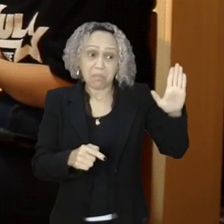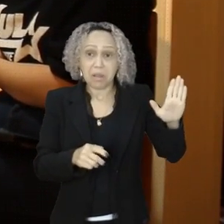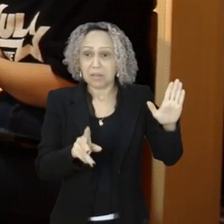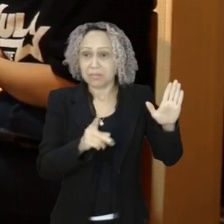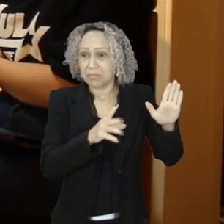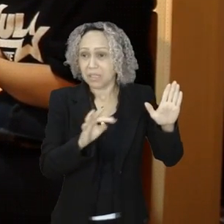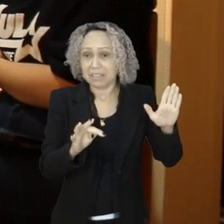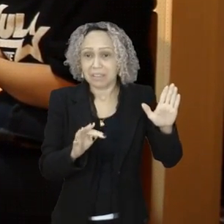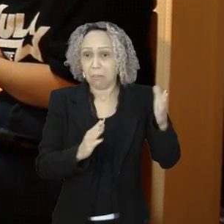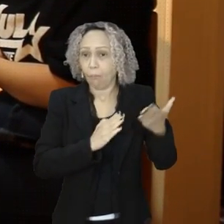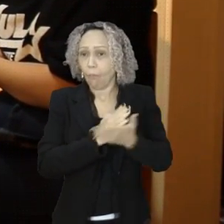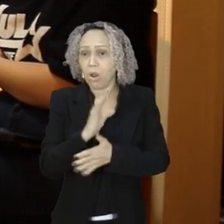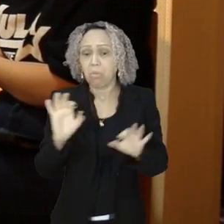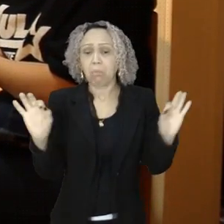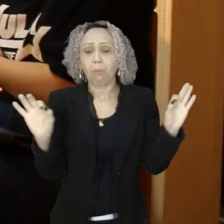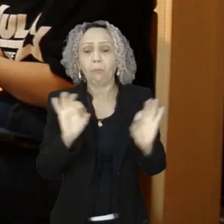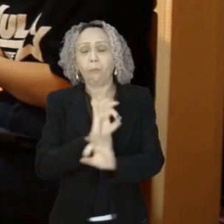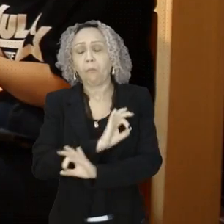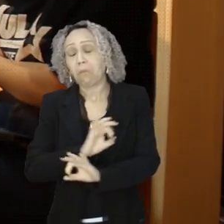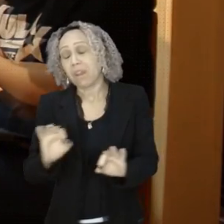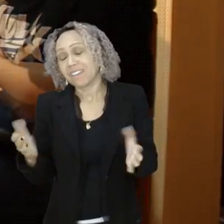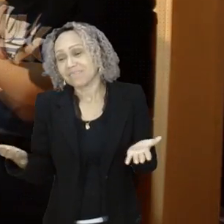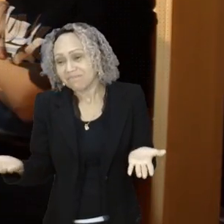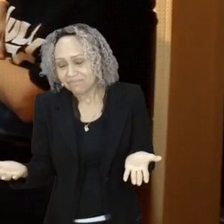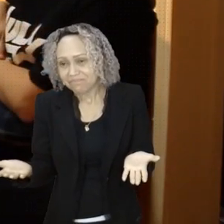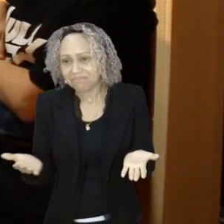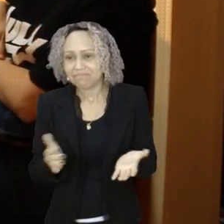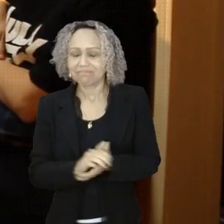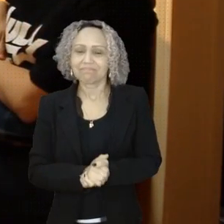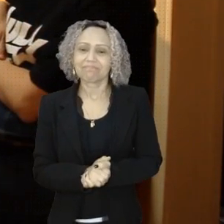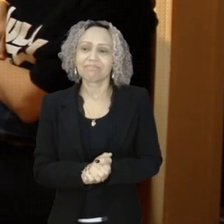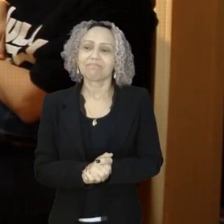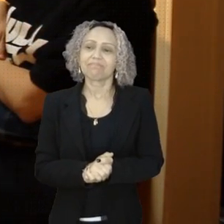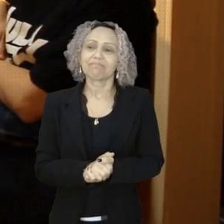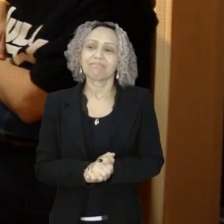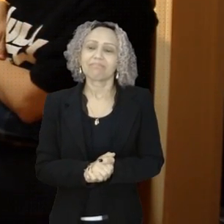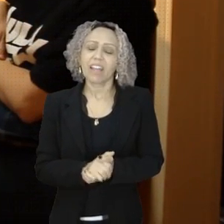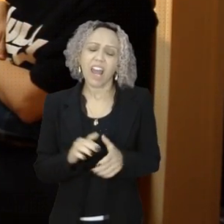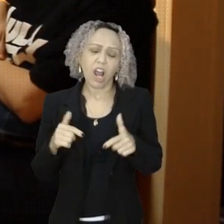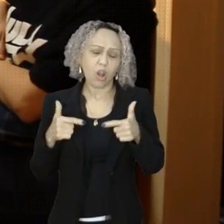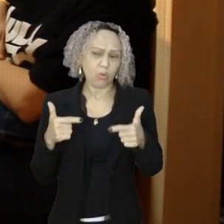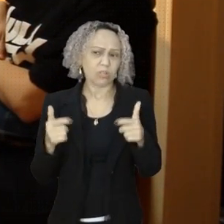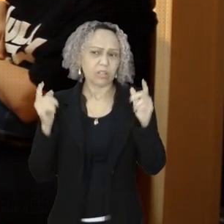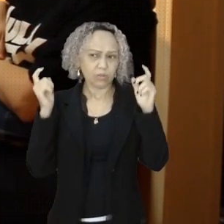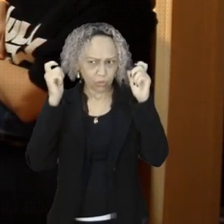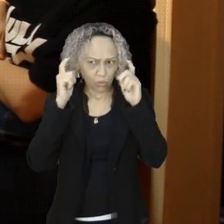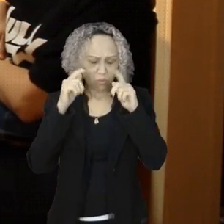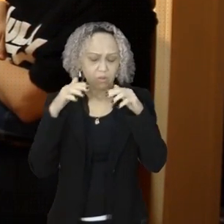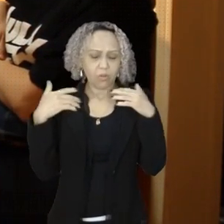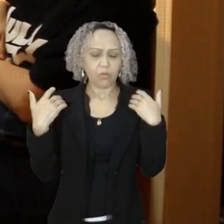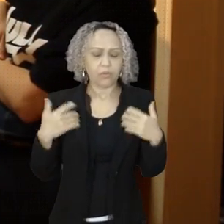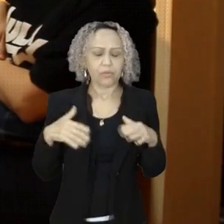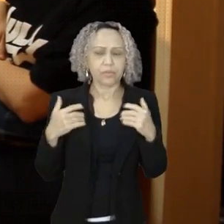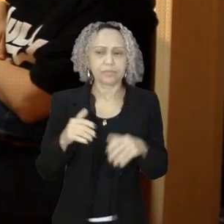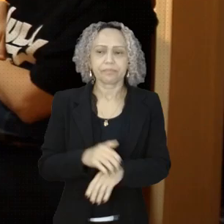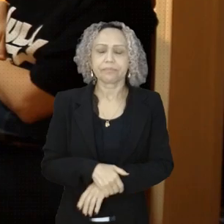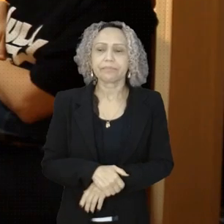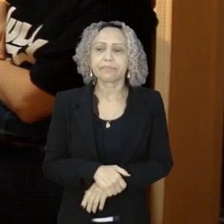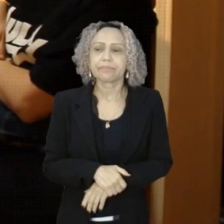não, uma votação mínima, pequena. Né? E aí tinha aquela coisa